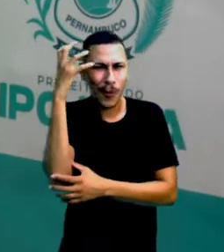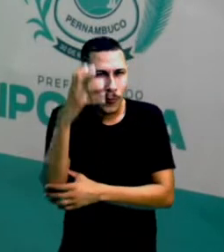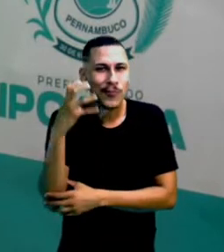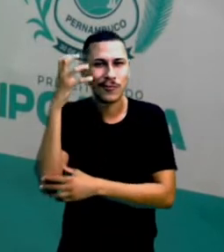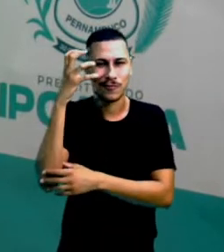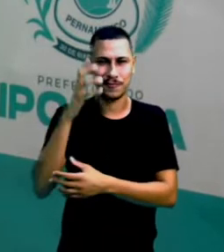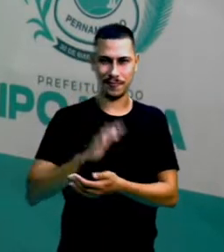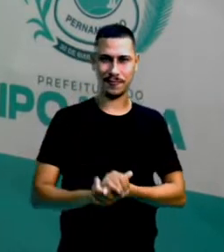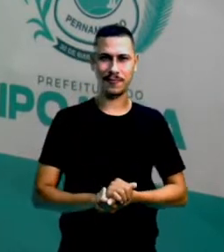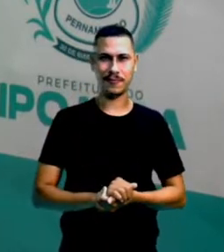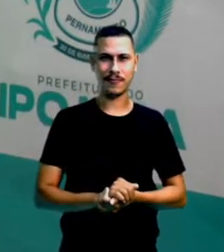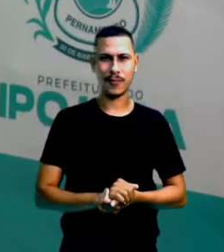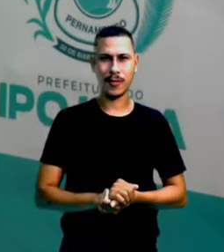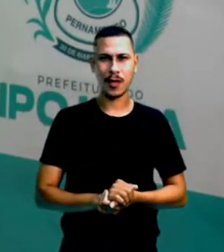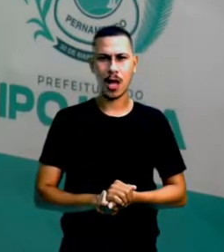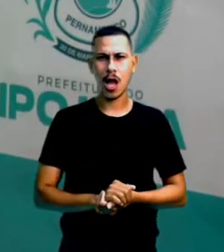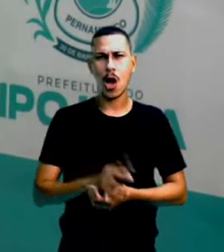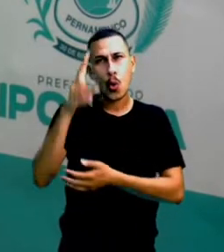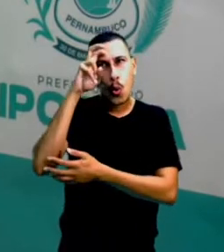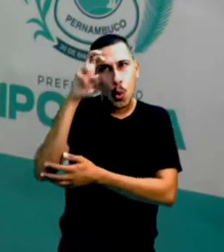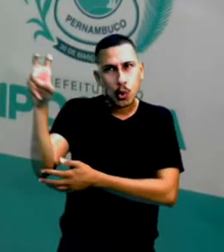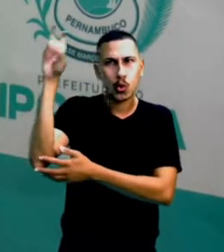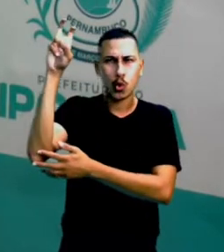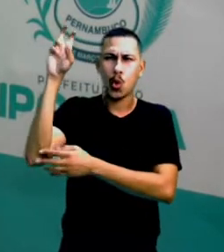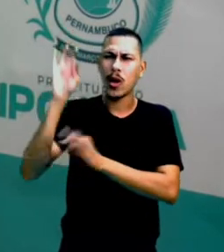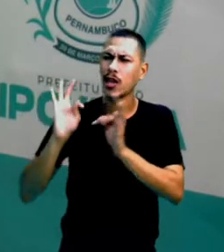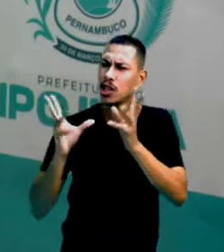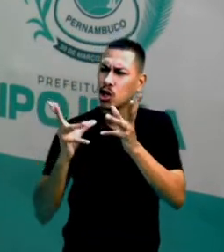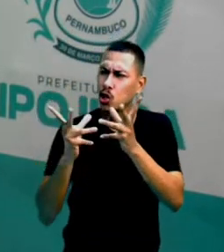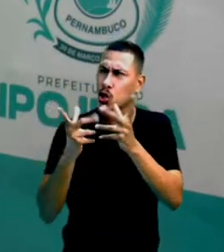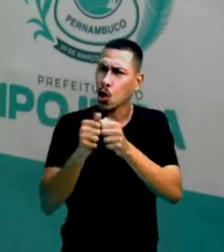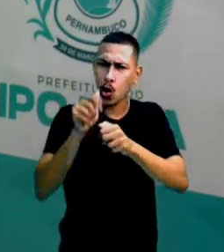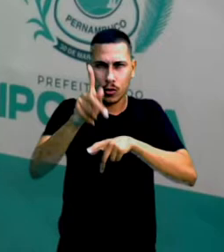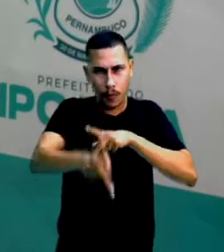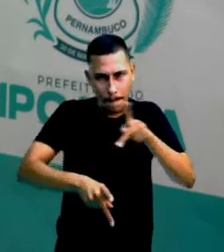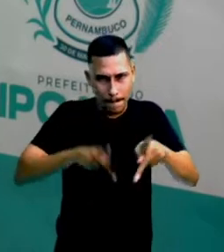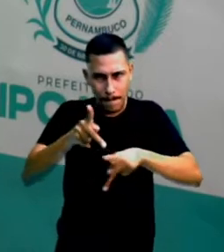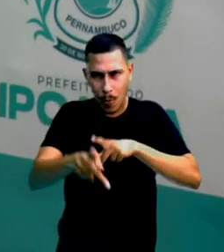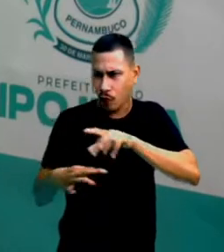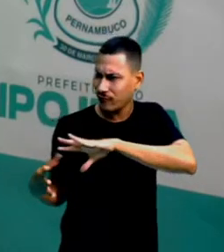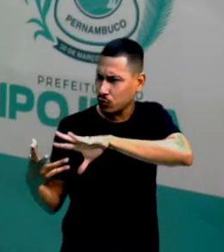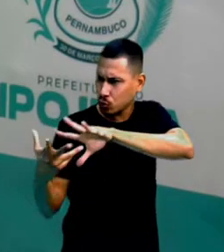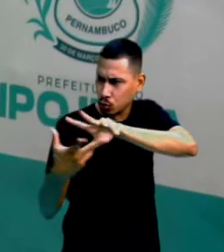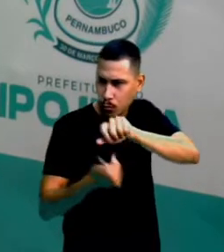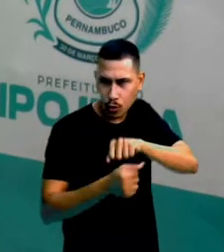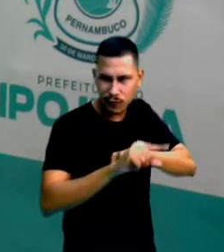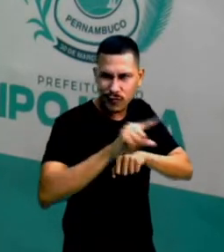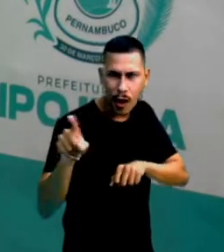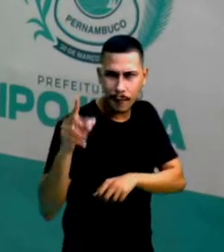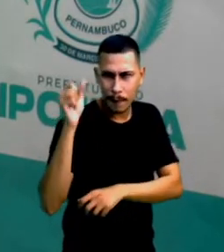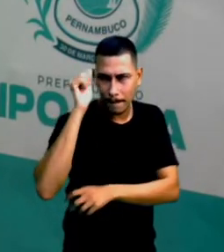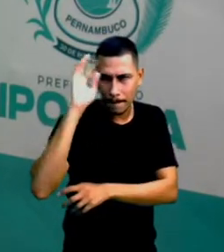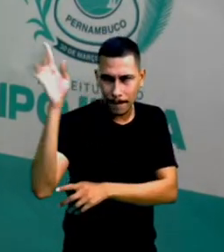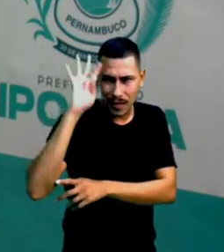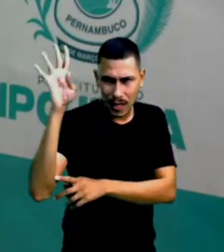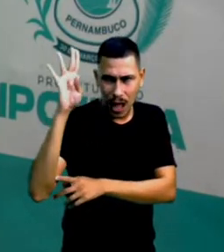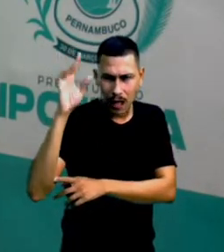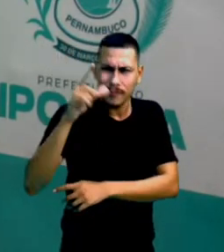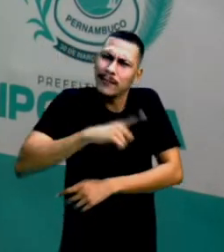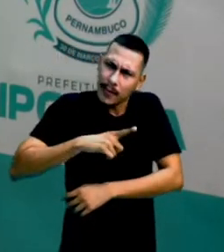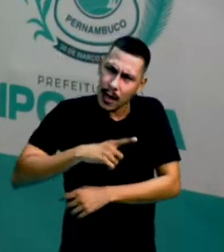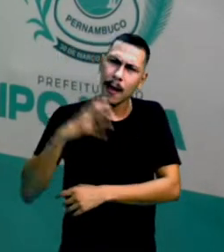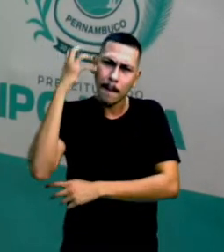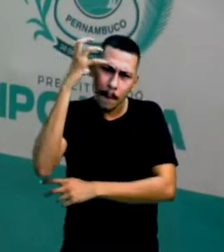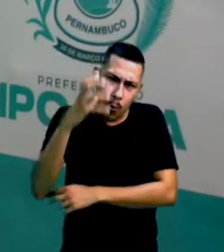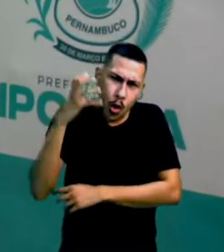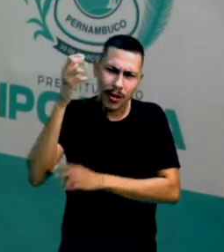i i todas as culturas todos os povos que você imaginar tiveram e